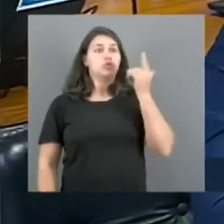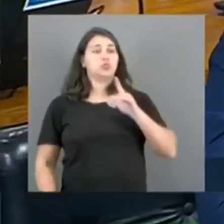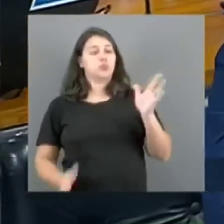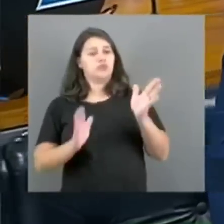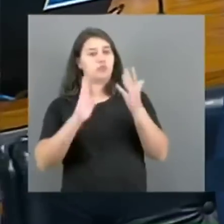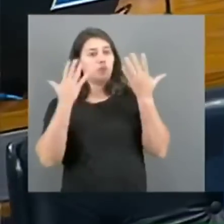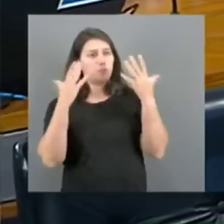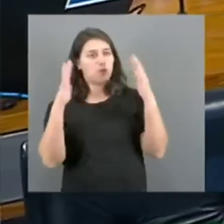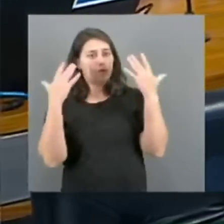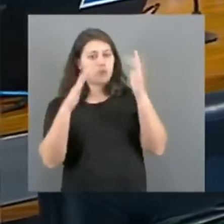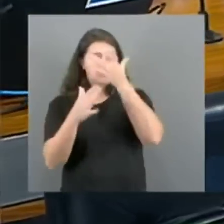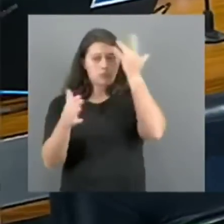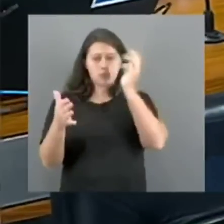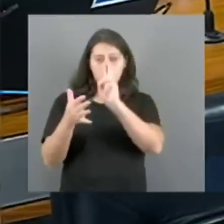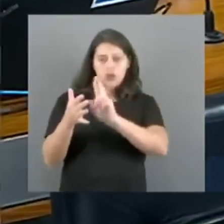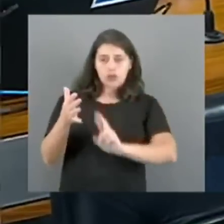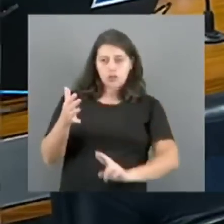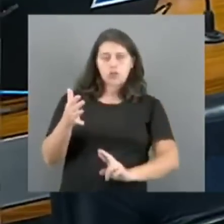relator,